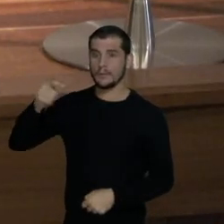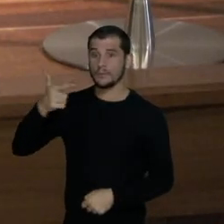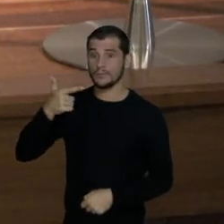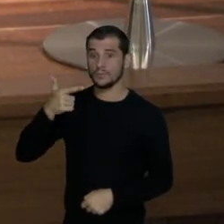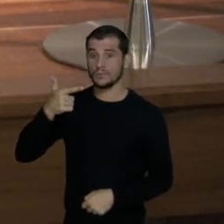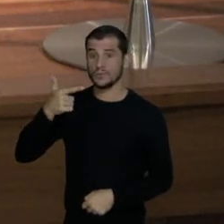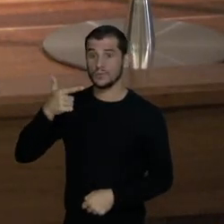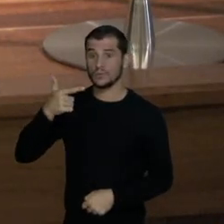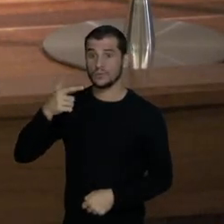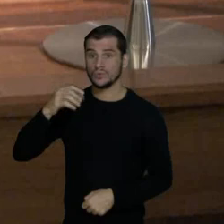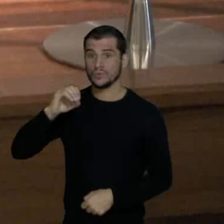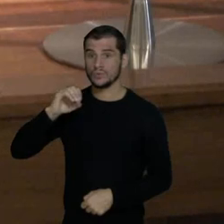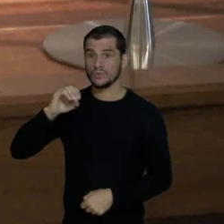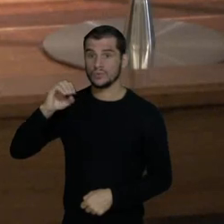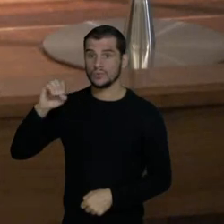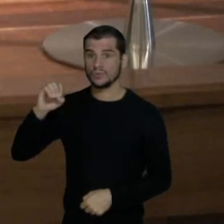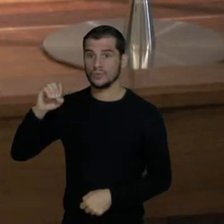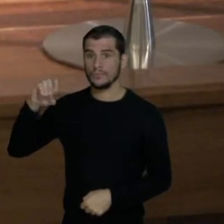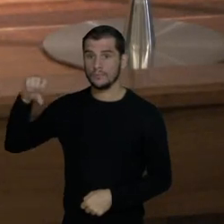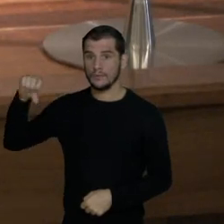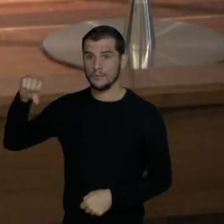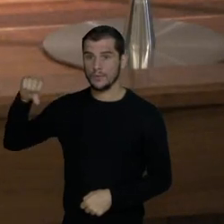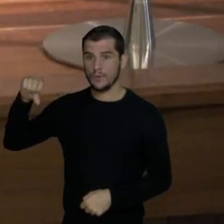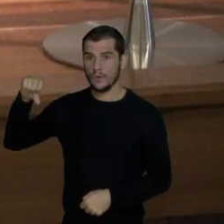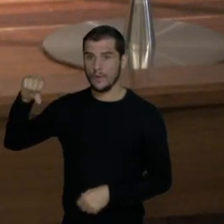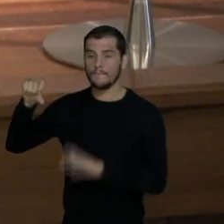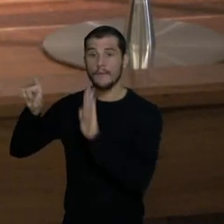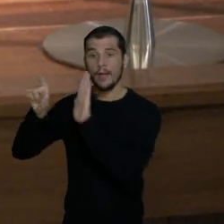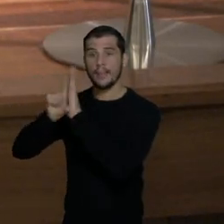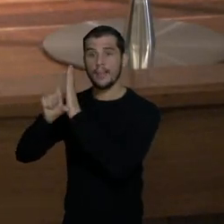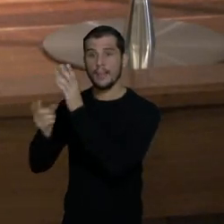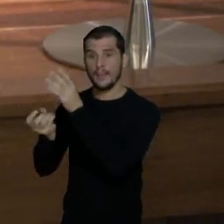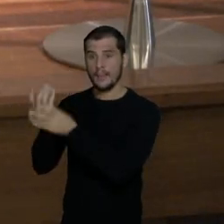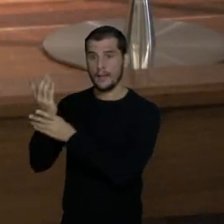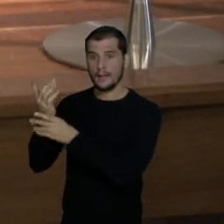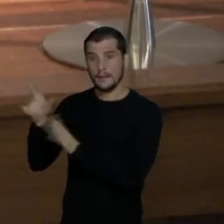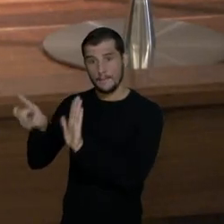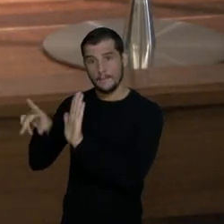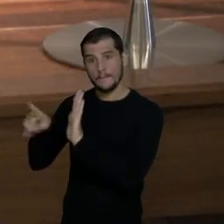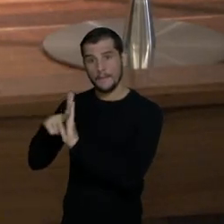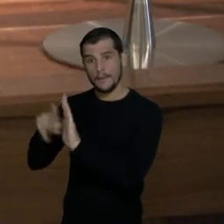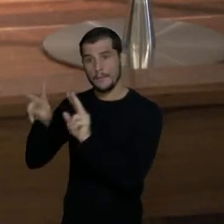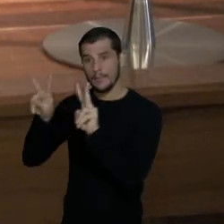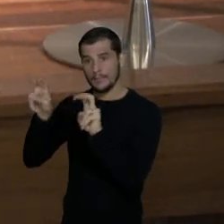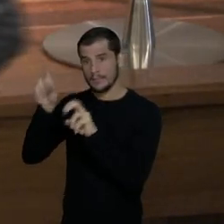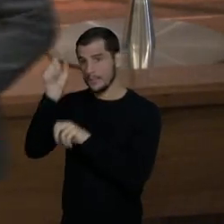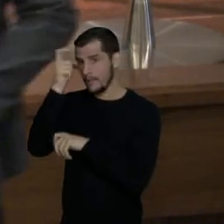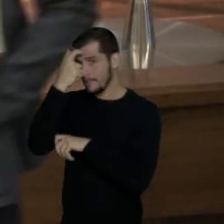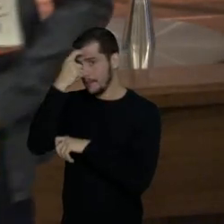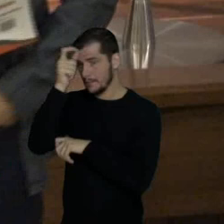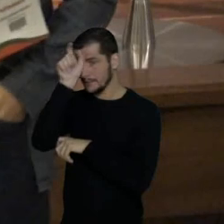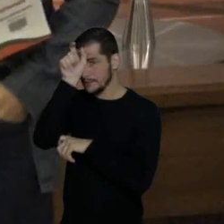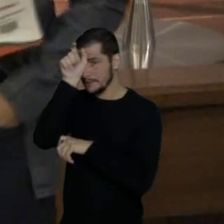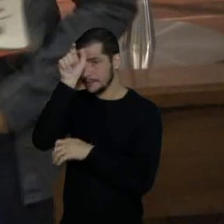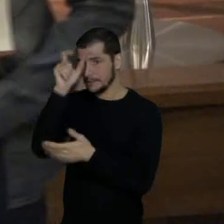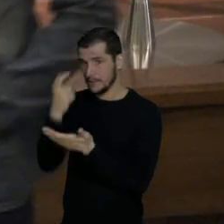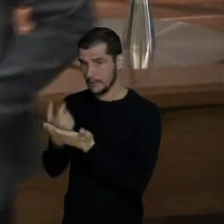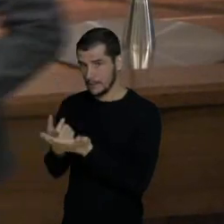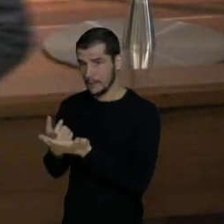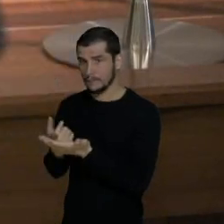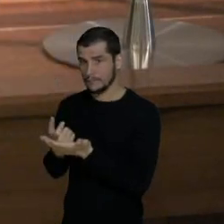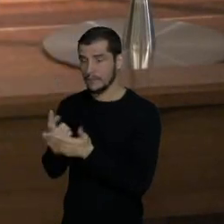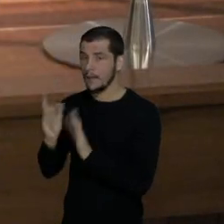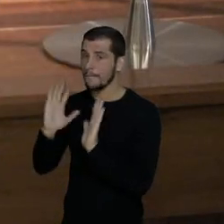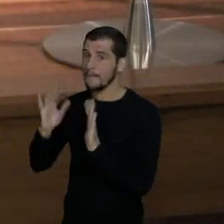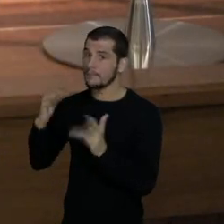Mas até então ela não foi implementada né tá aqui a professora Luciara que foi minha professora na